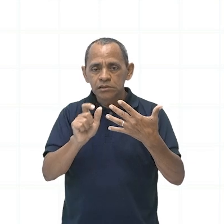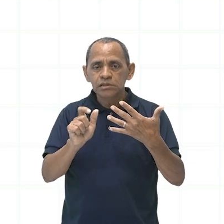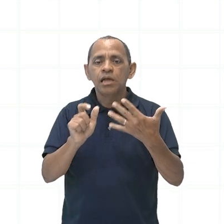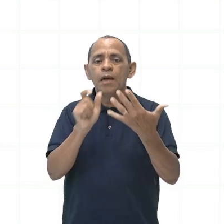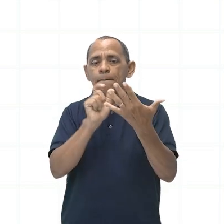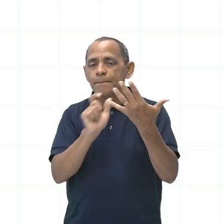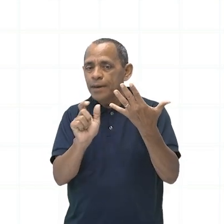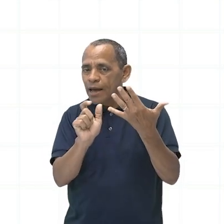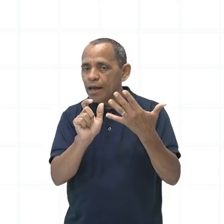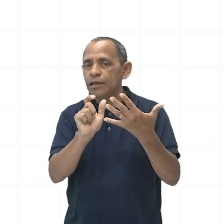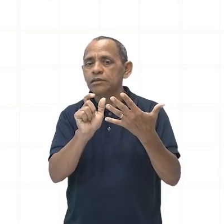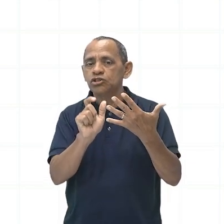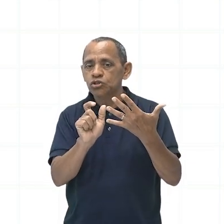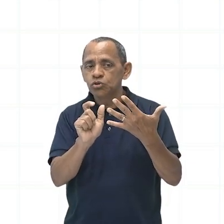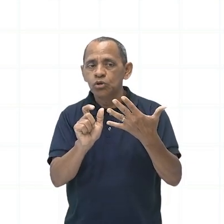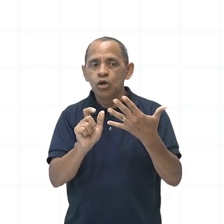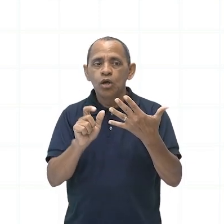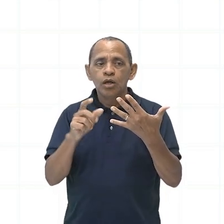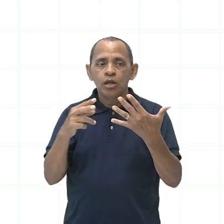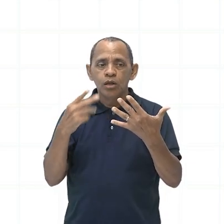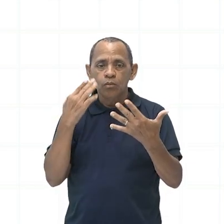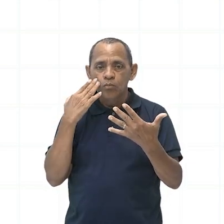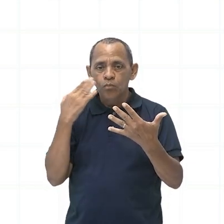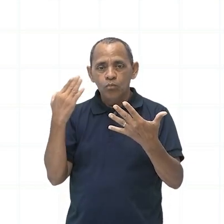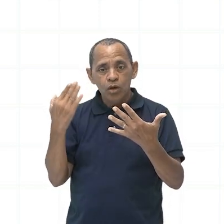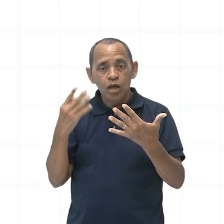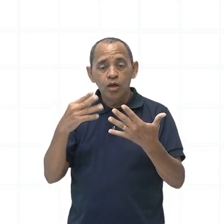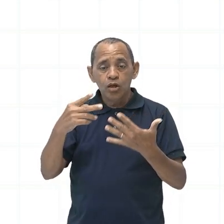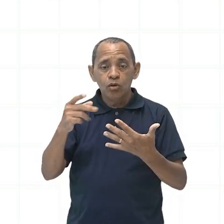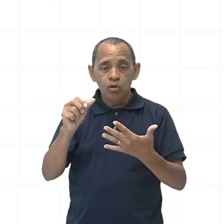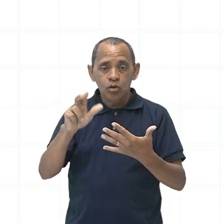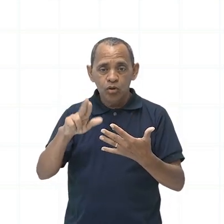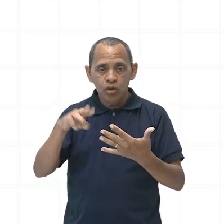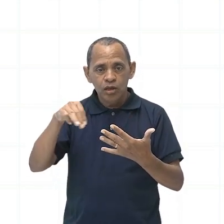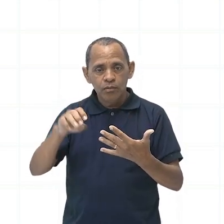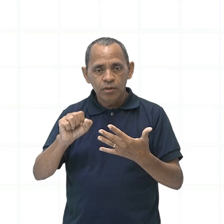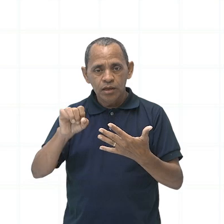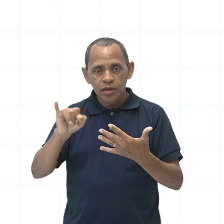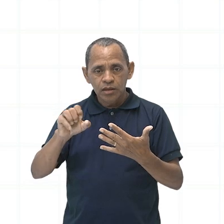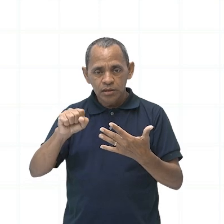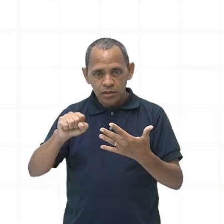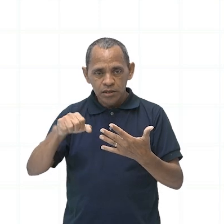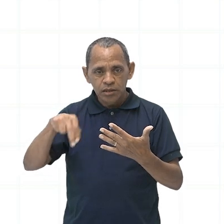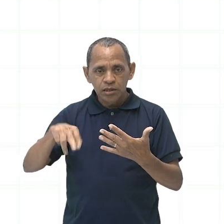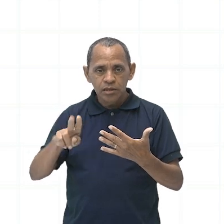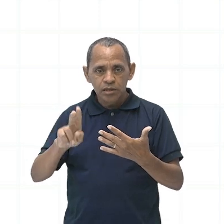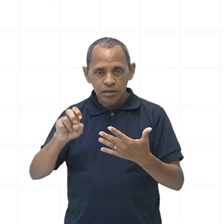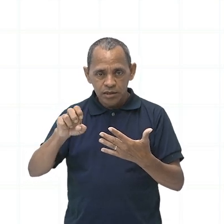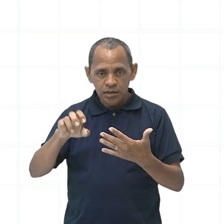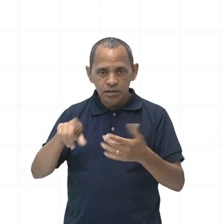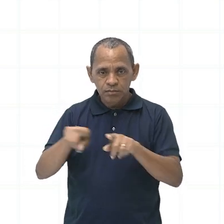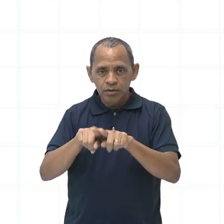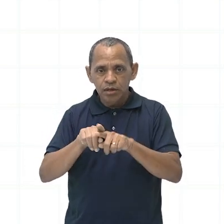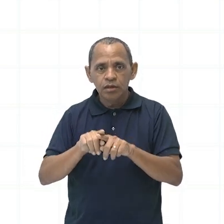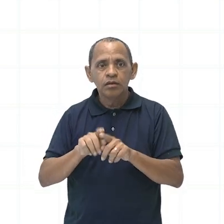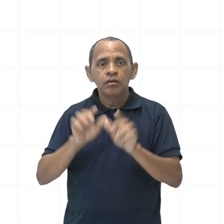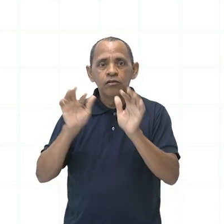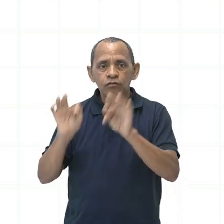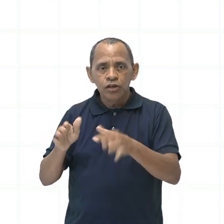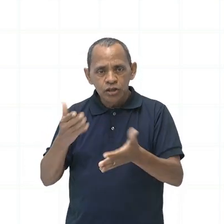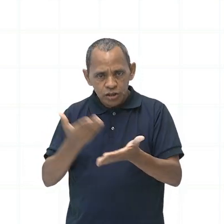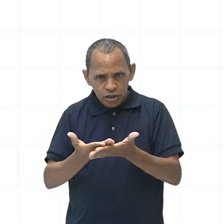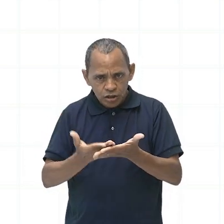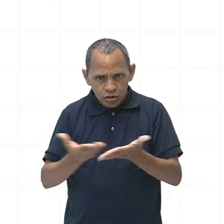que, apesar de que, embora, conquanto, mesmo que, ainda que, se bem que. E